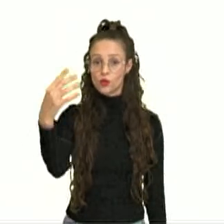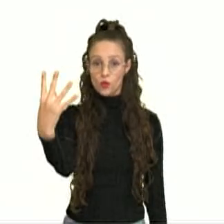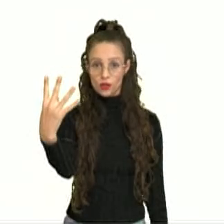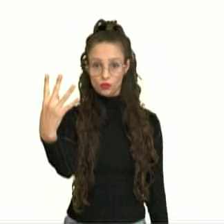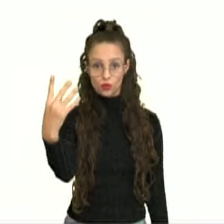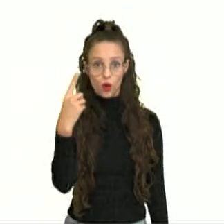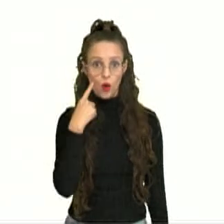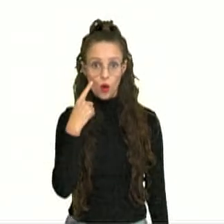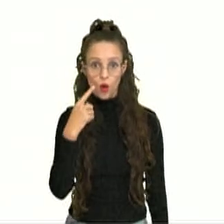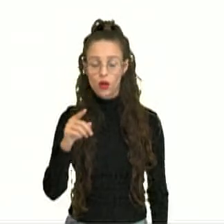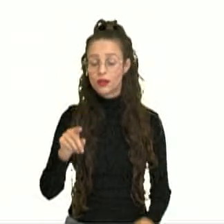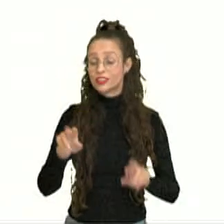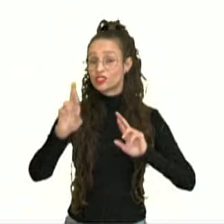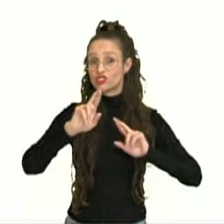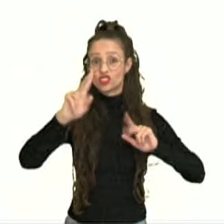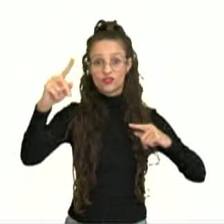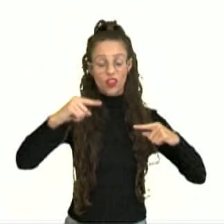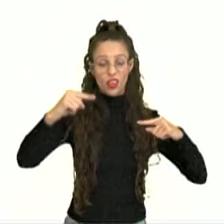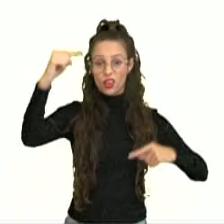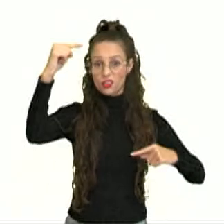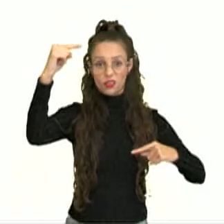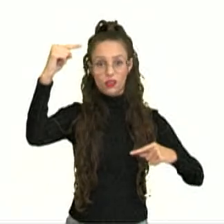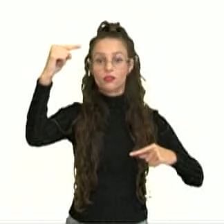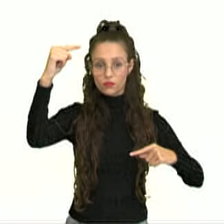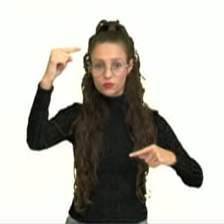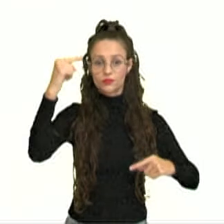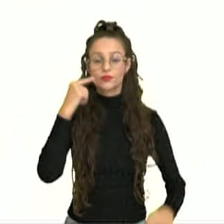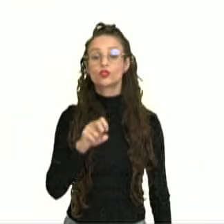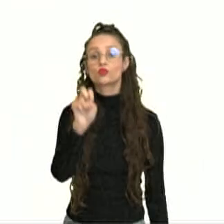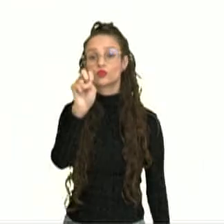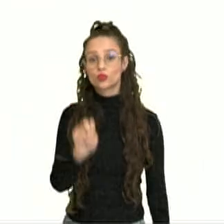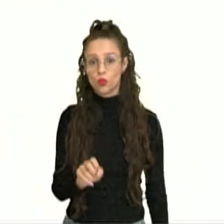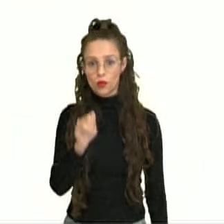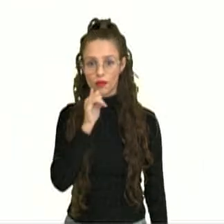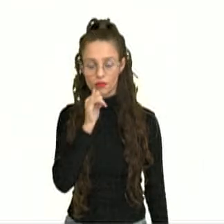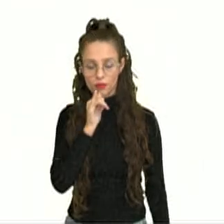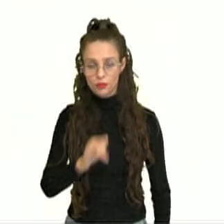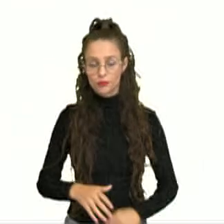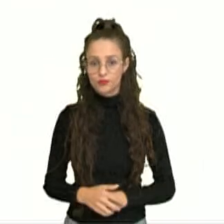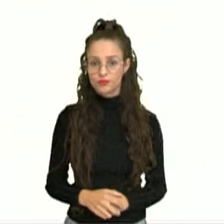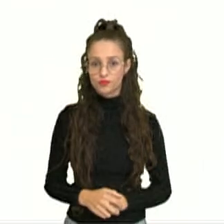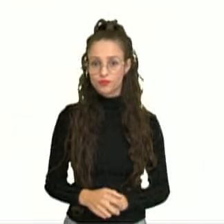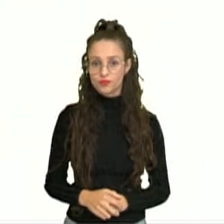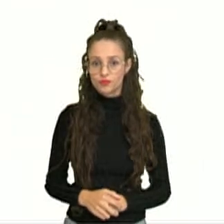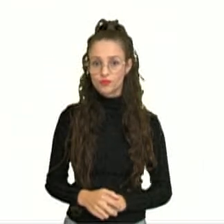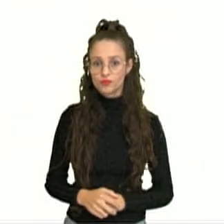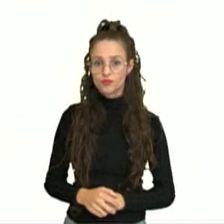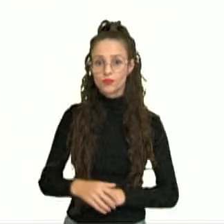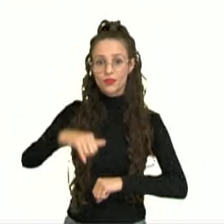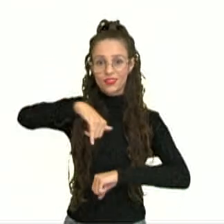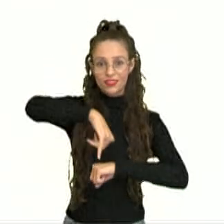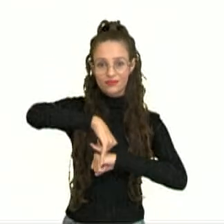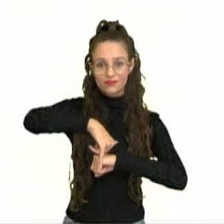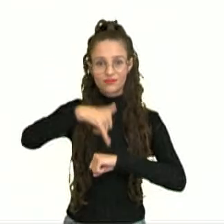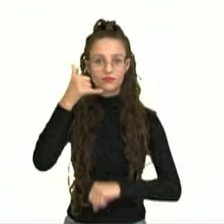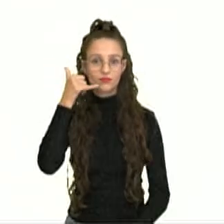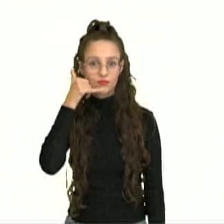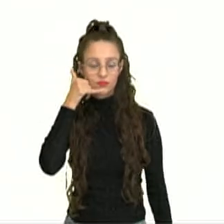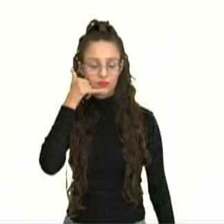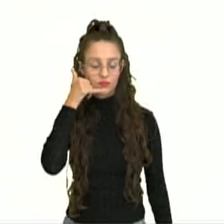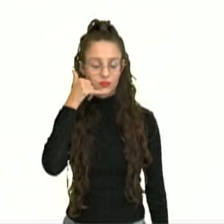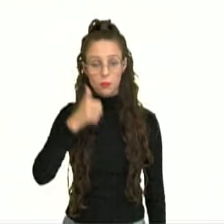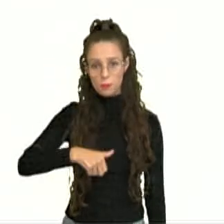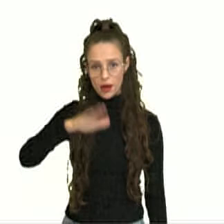89,4. Olha como é uma diferença muito grande. Aqui no sul, por exemplo, eu tenho telefone fixo, já um